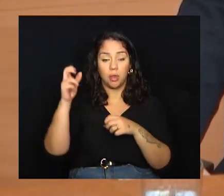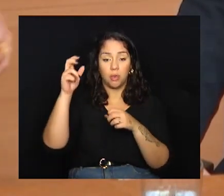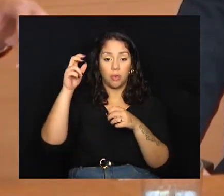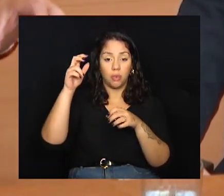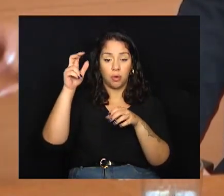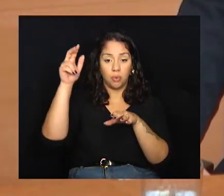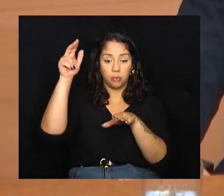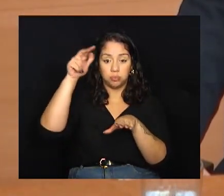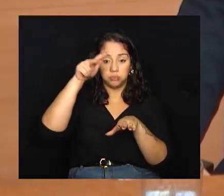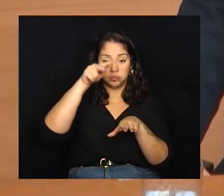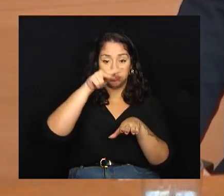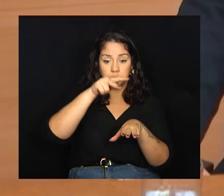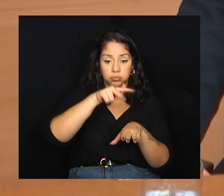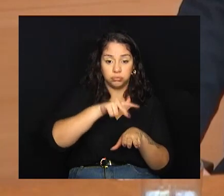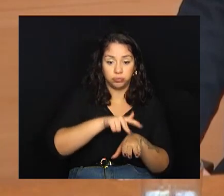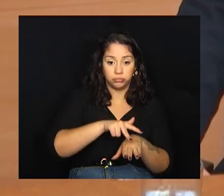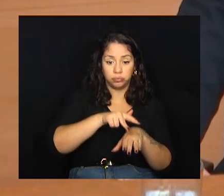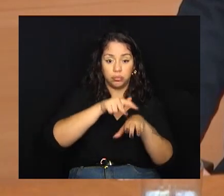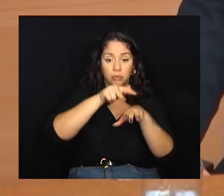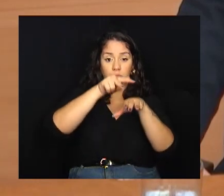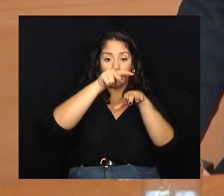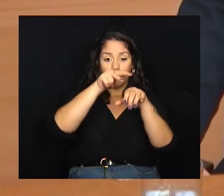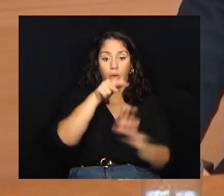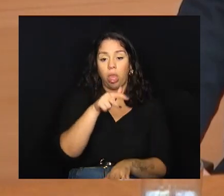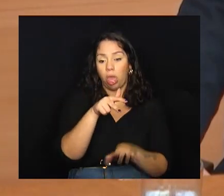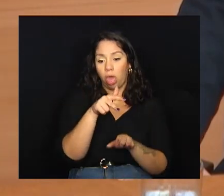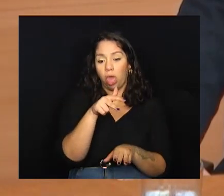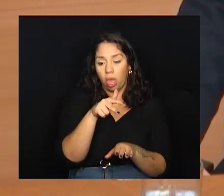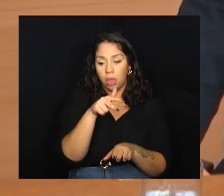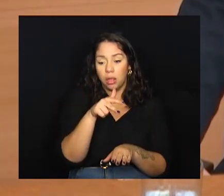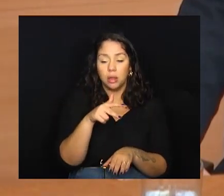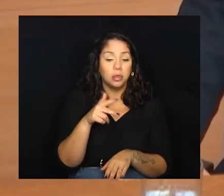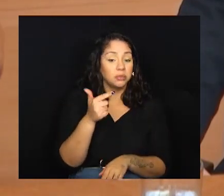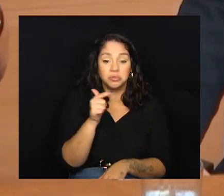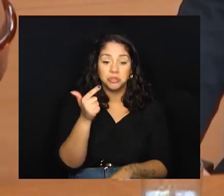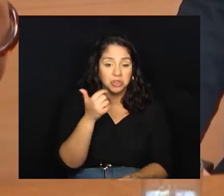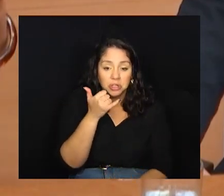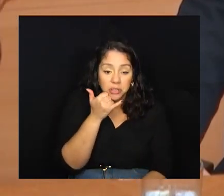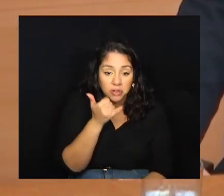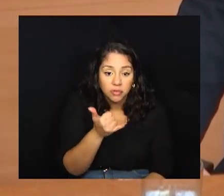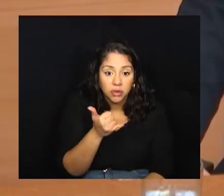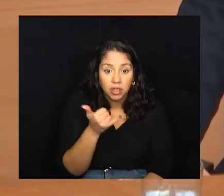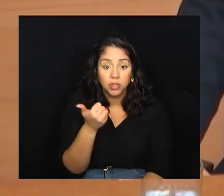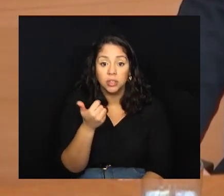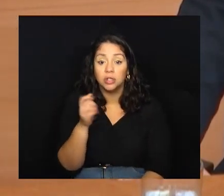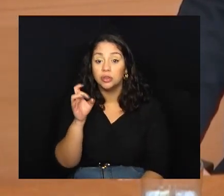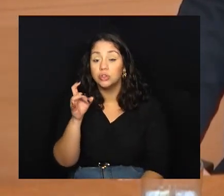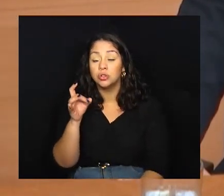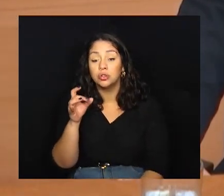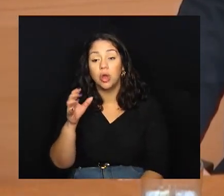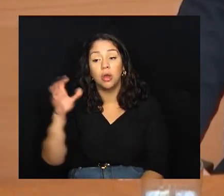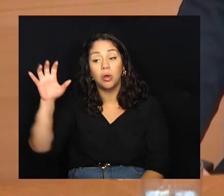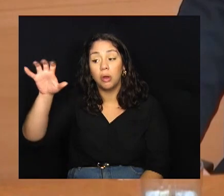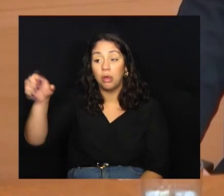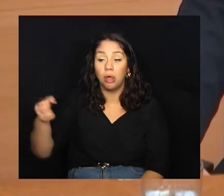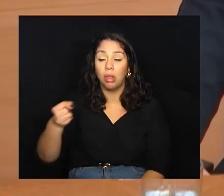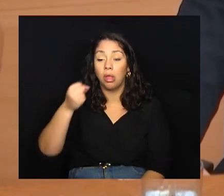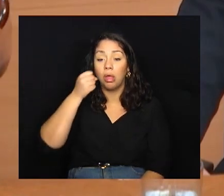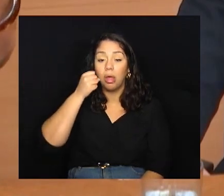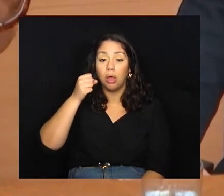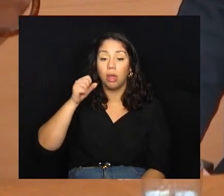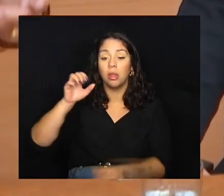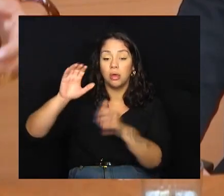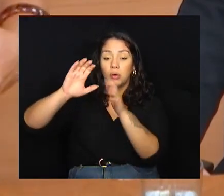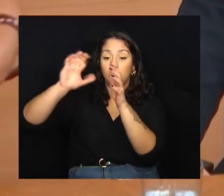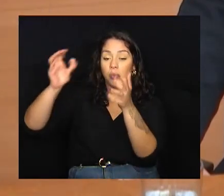eixos tinha telefone não tinha tinha orelhão então eu parei o carro ali